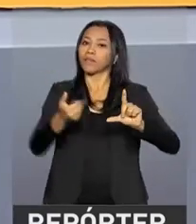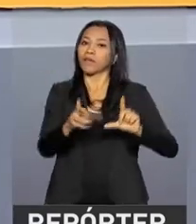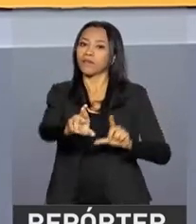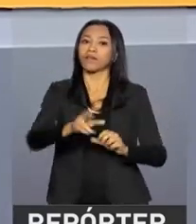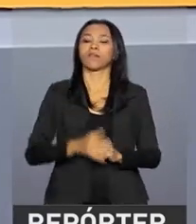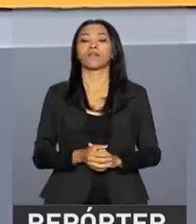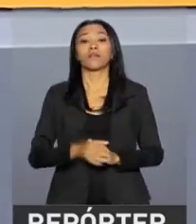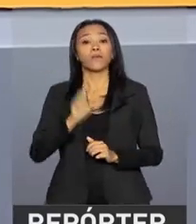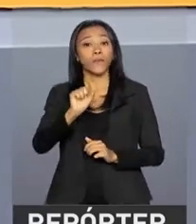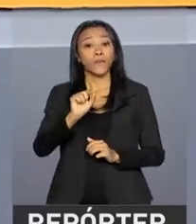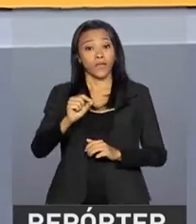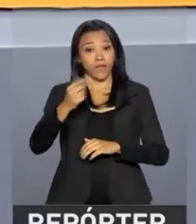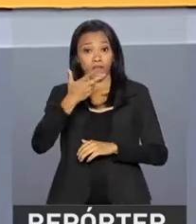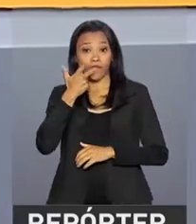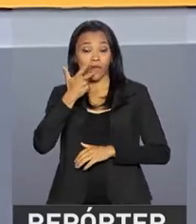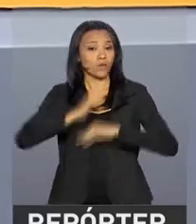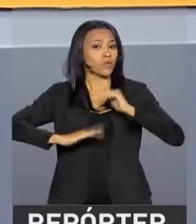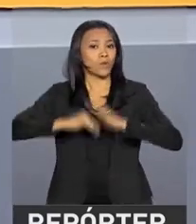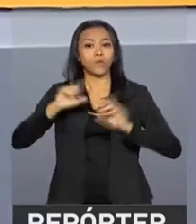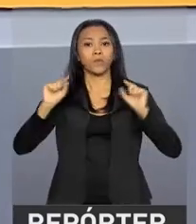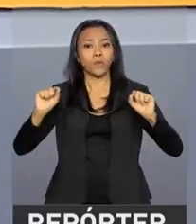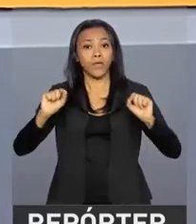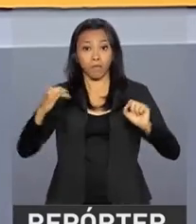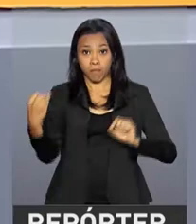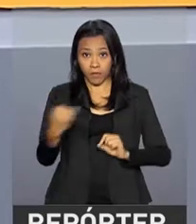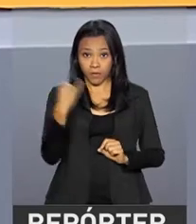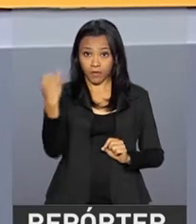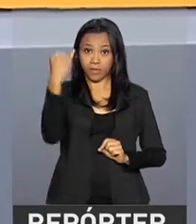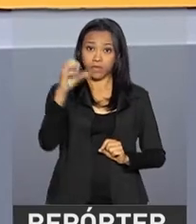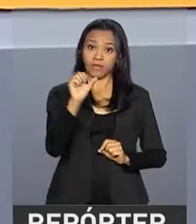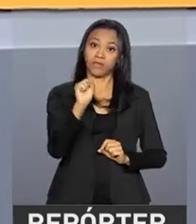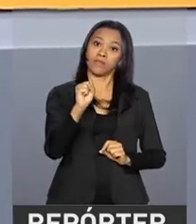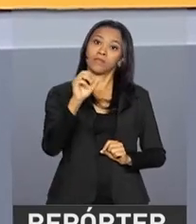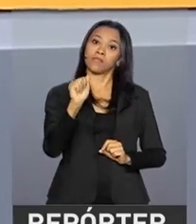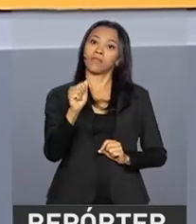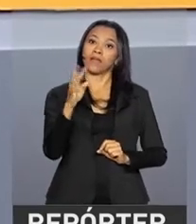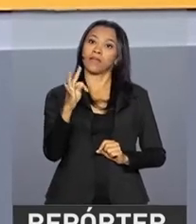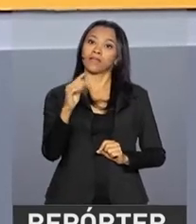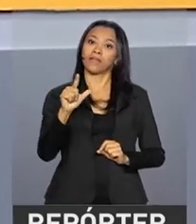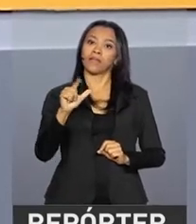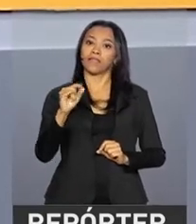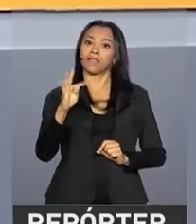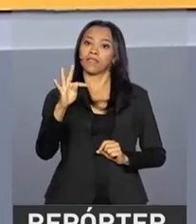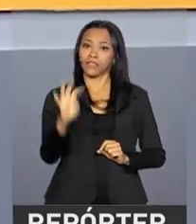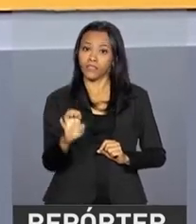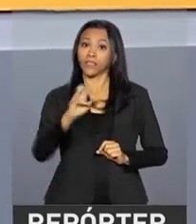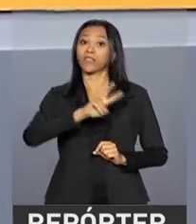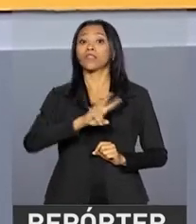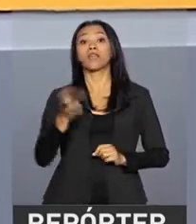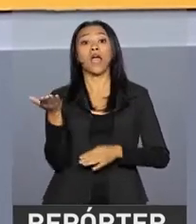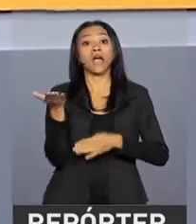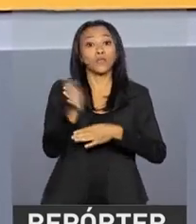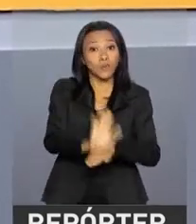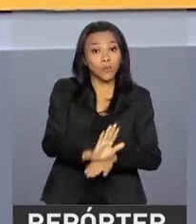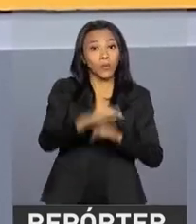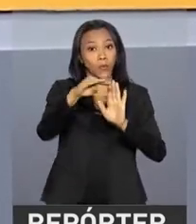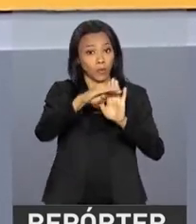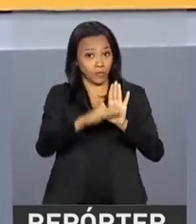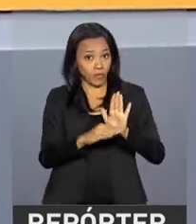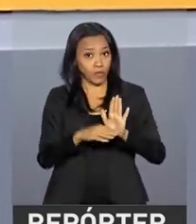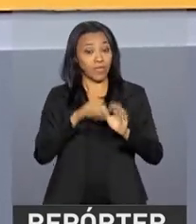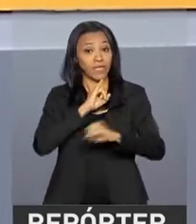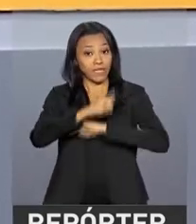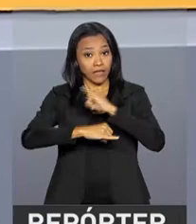nbr o ministro falou sobre a importância do satélite brasileiro lançado no ano passado que favoreceu o programa internet para